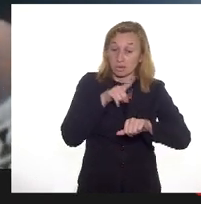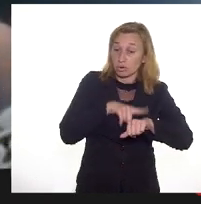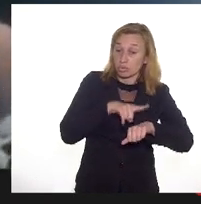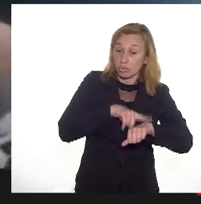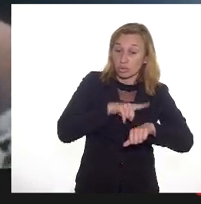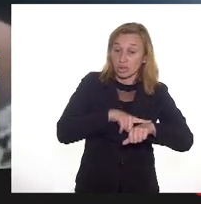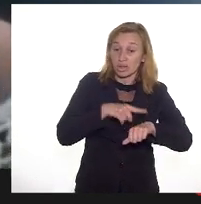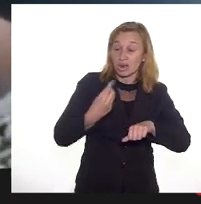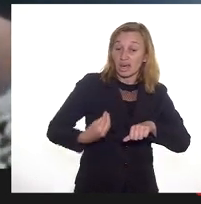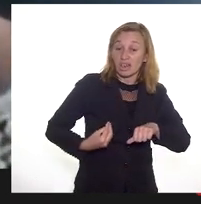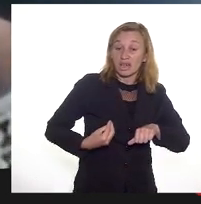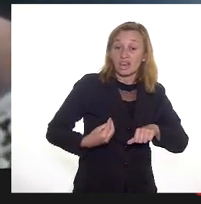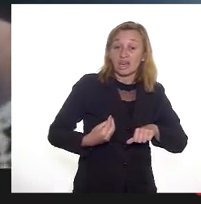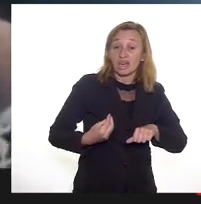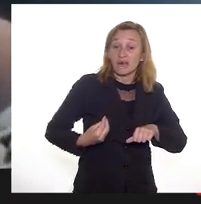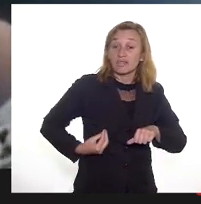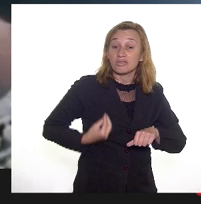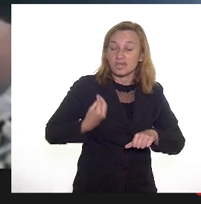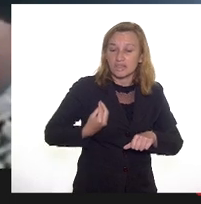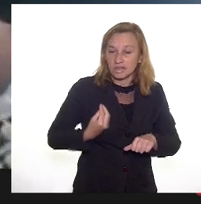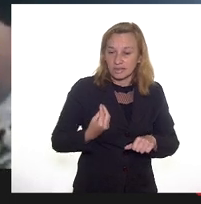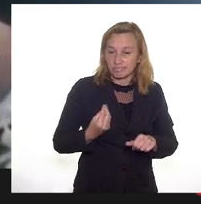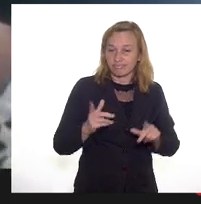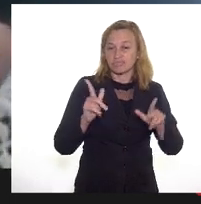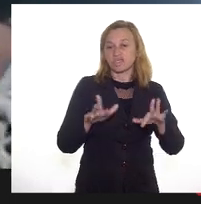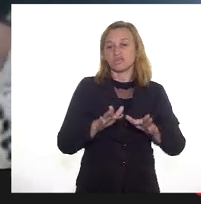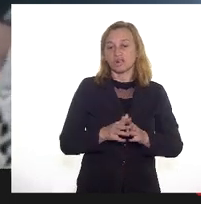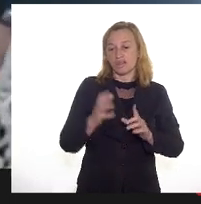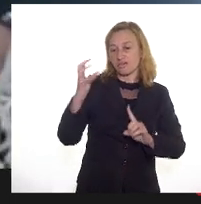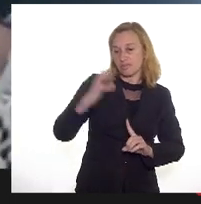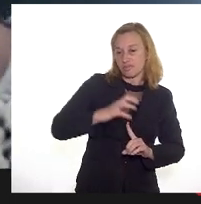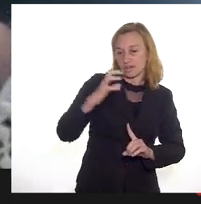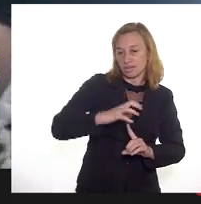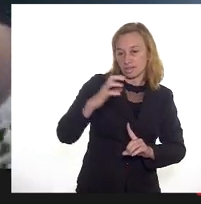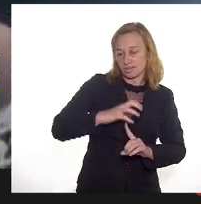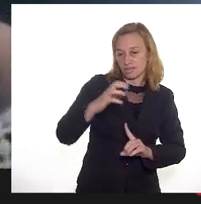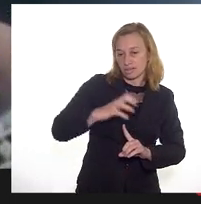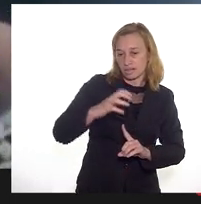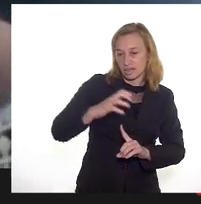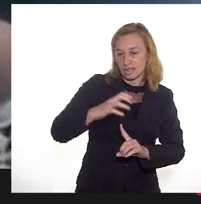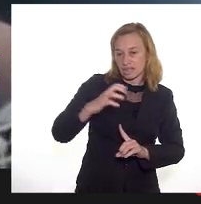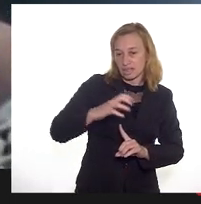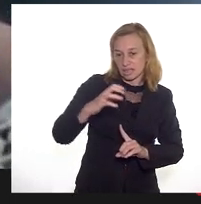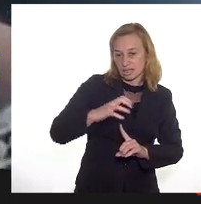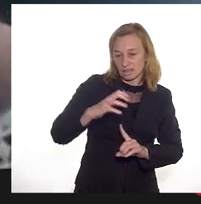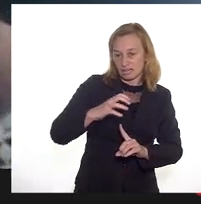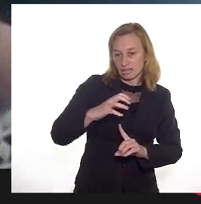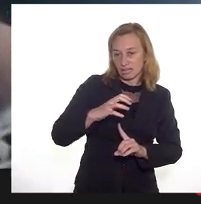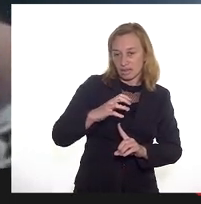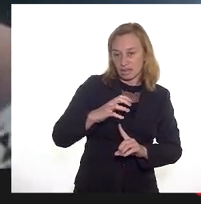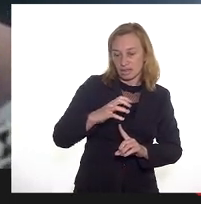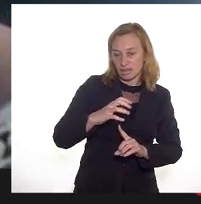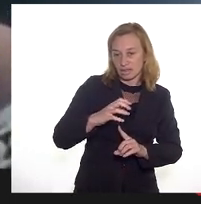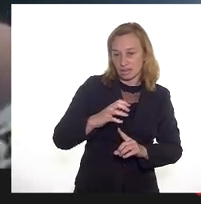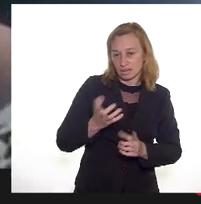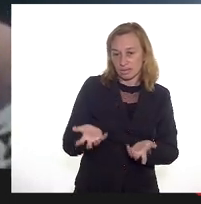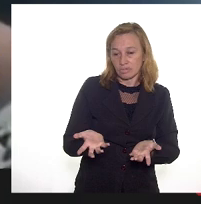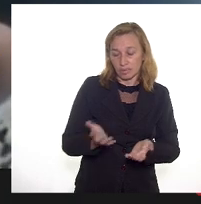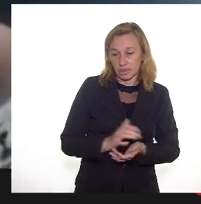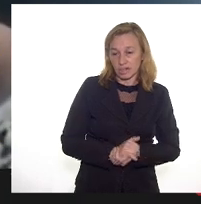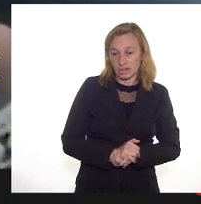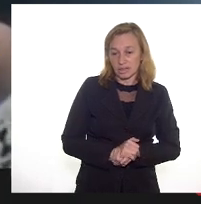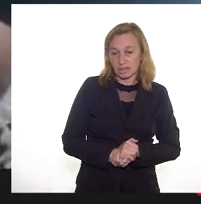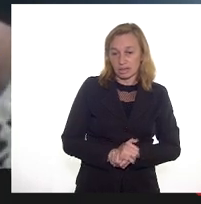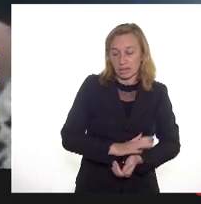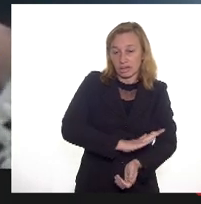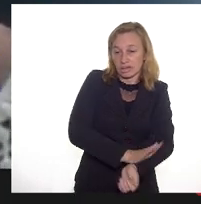um modo de vida. É a negação da influência africana e afro-indígena que caracterizaram as tradições que fizeram